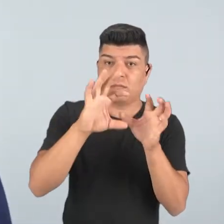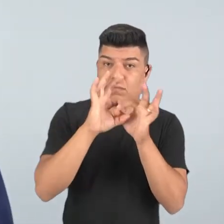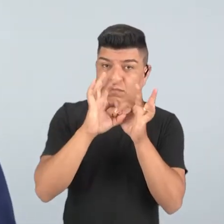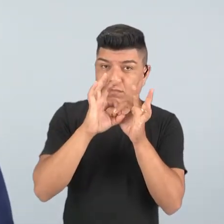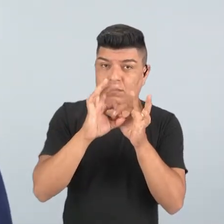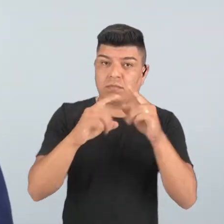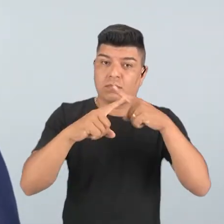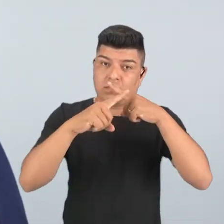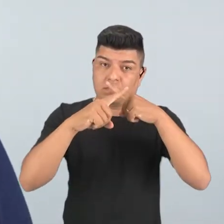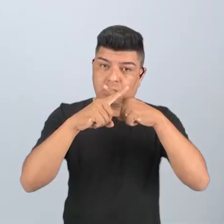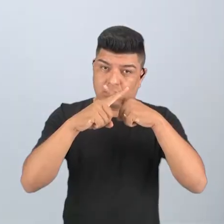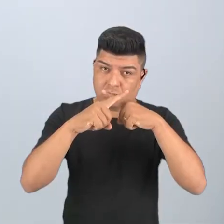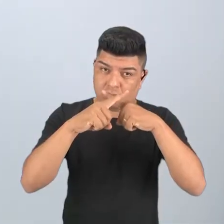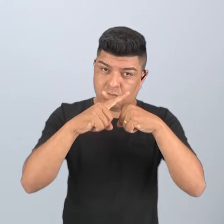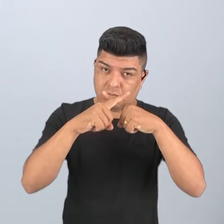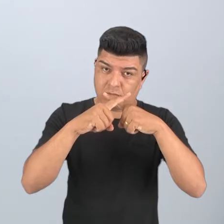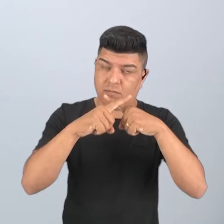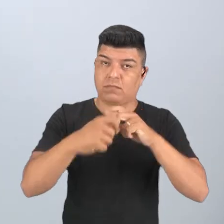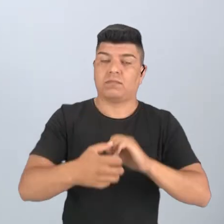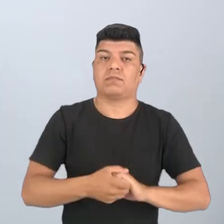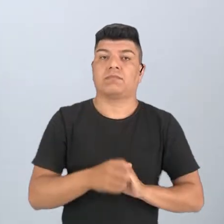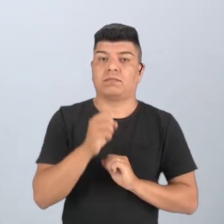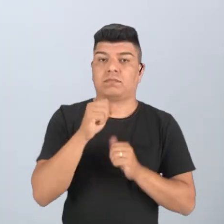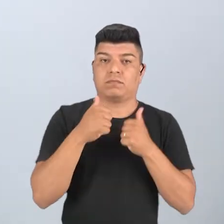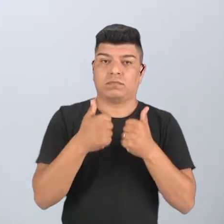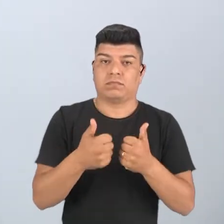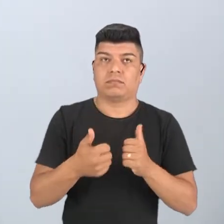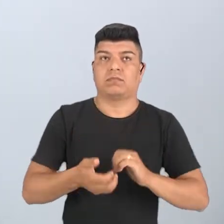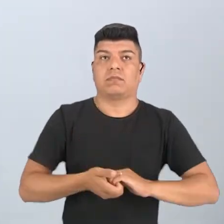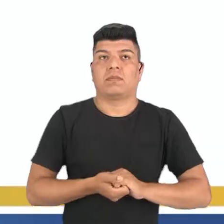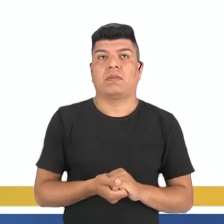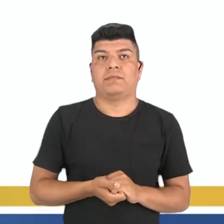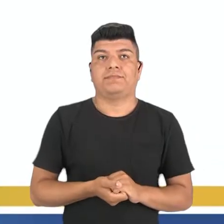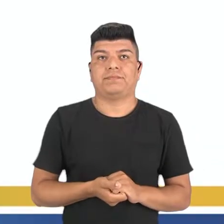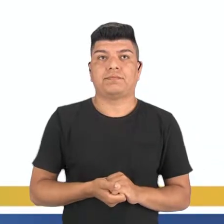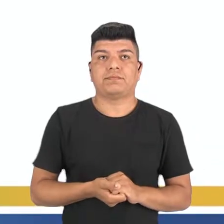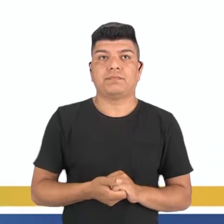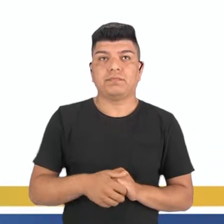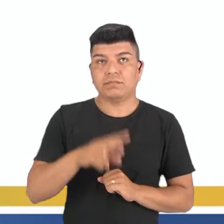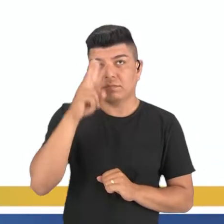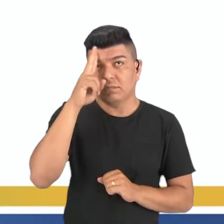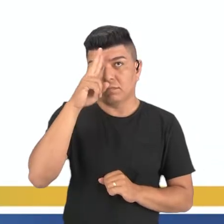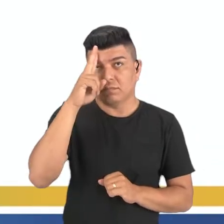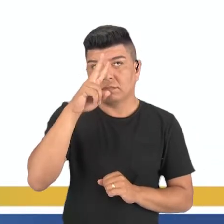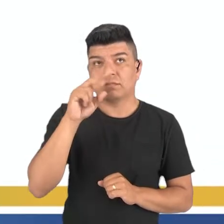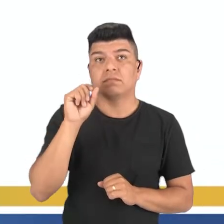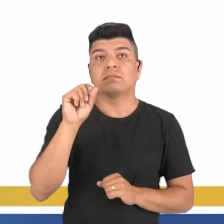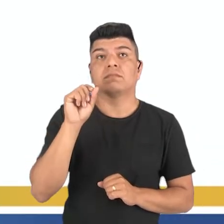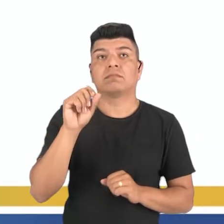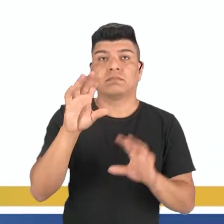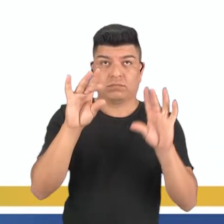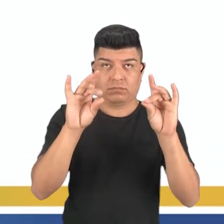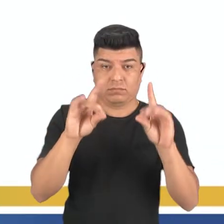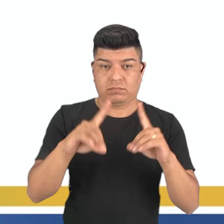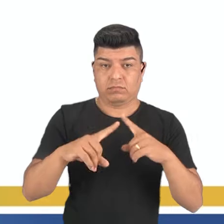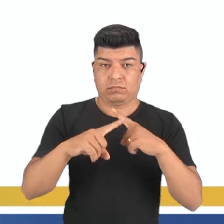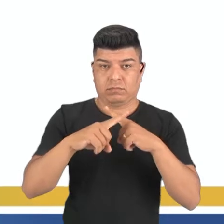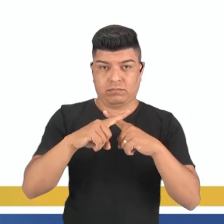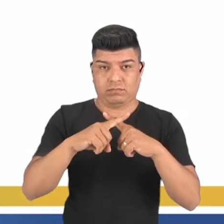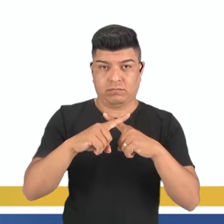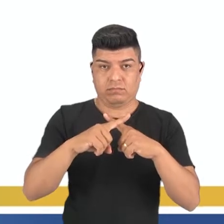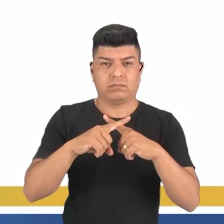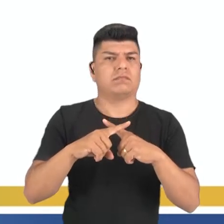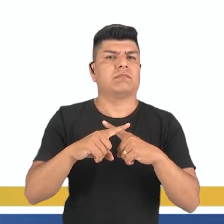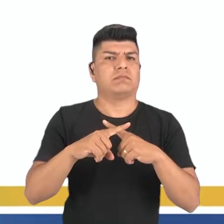extremamente ligada com a multiplicação, beleza? Então, você lembra os termos da multiplicação?